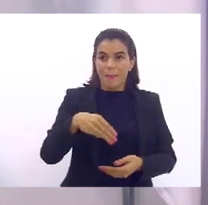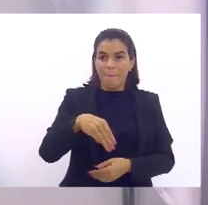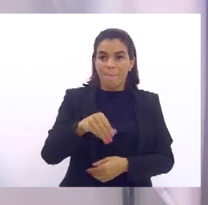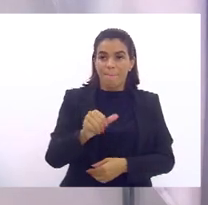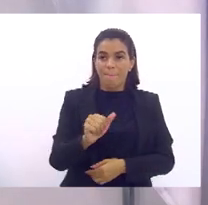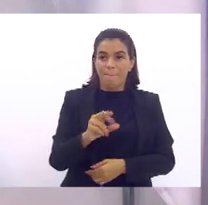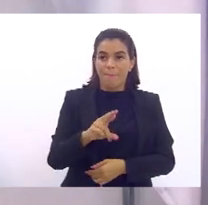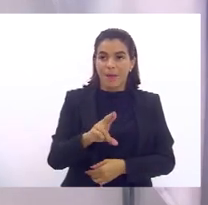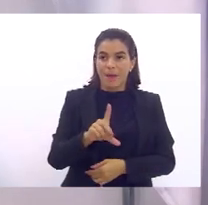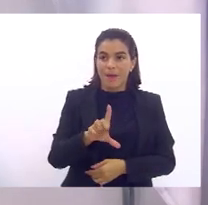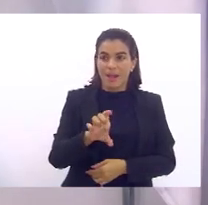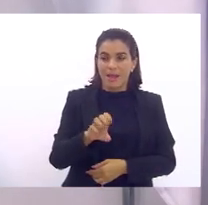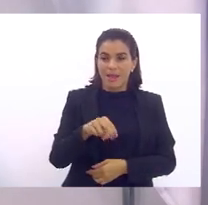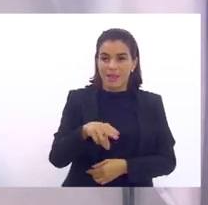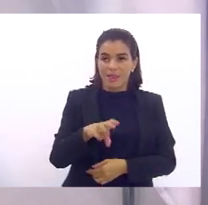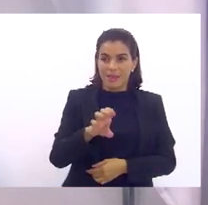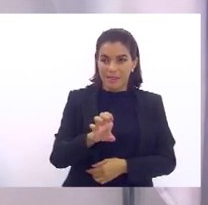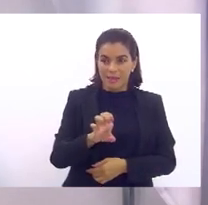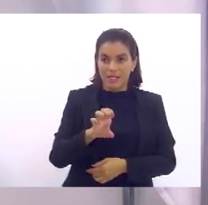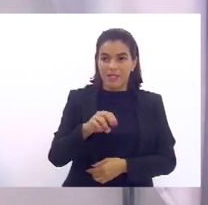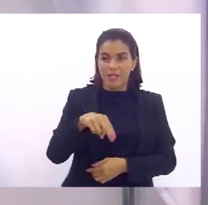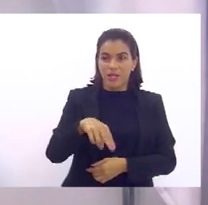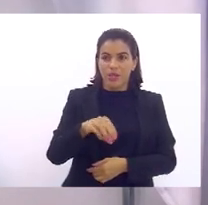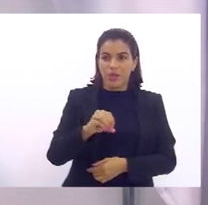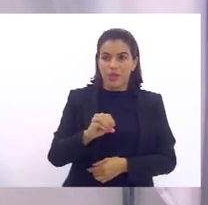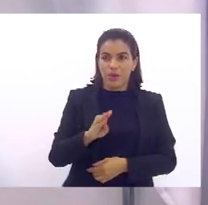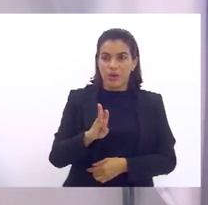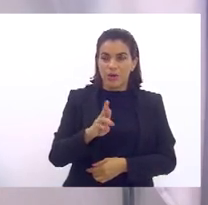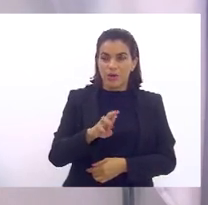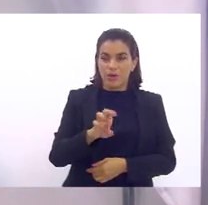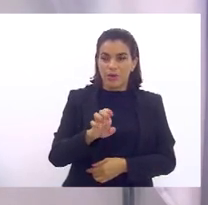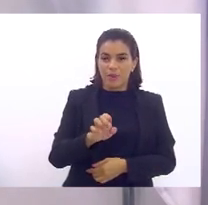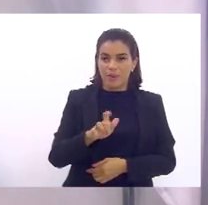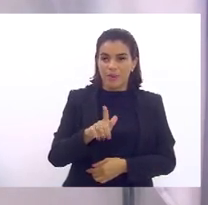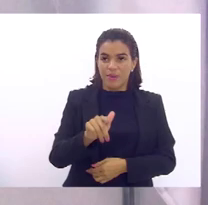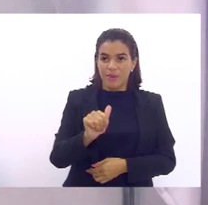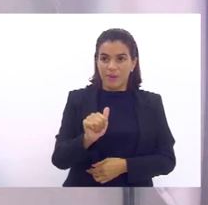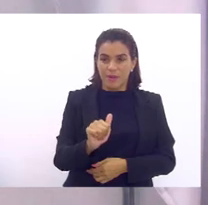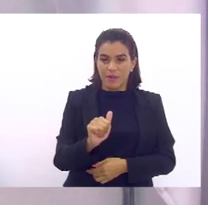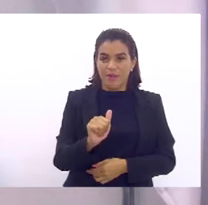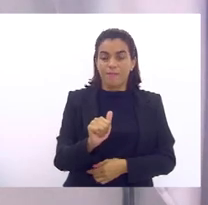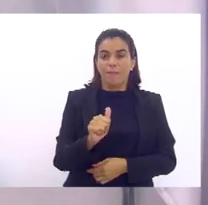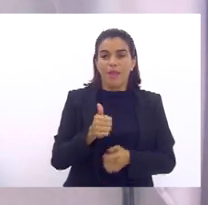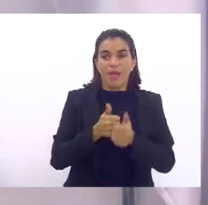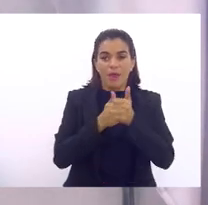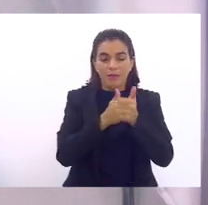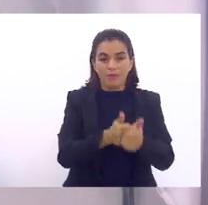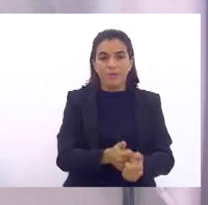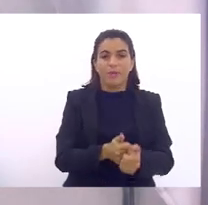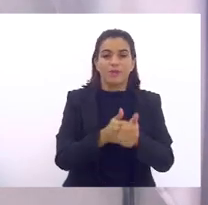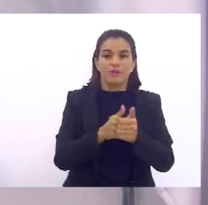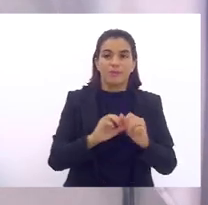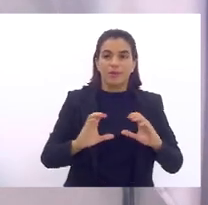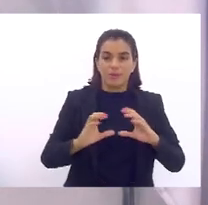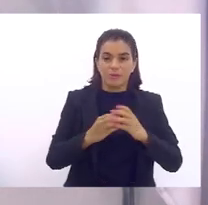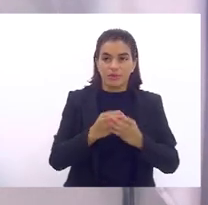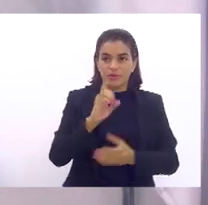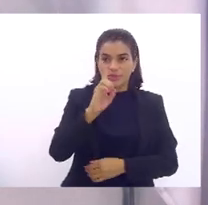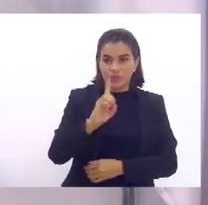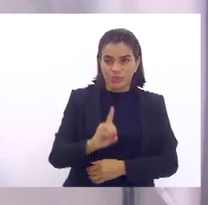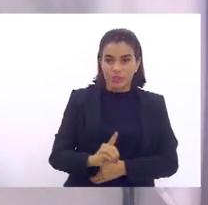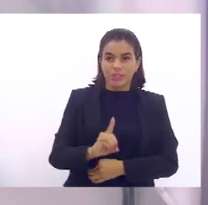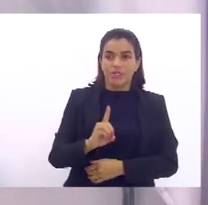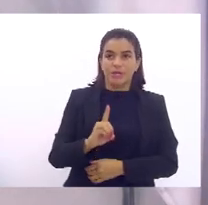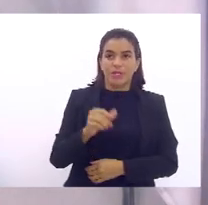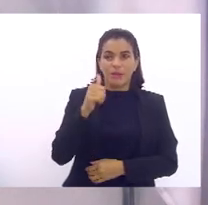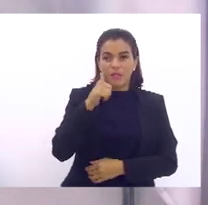Nóbrega que foi vítima de racismo e que hoje é Acompanhada pela comissão de defesa dos direitos da mulher né nessa